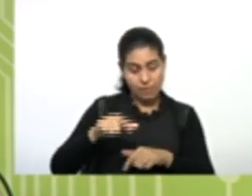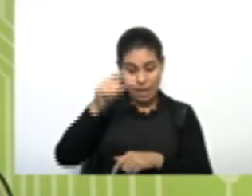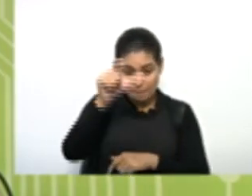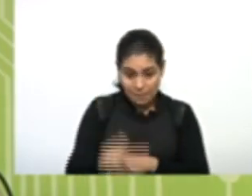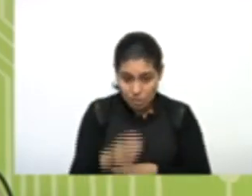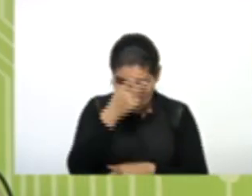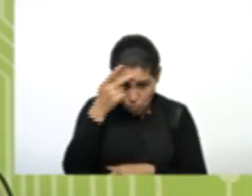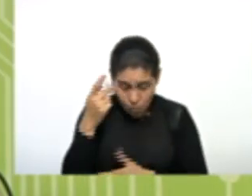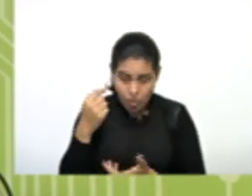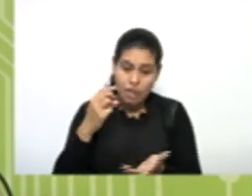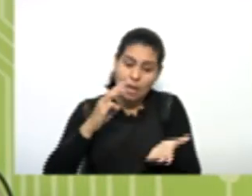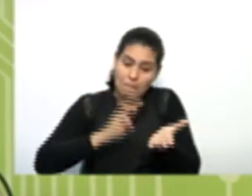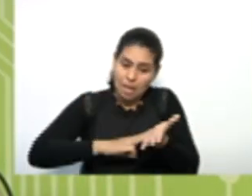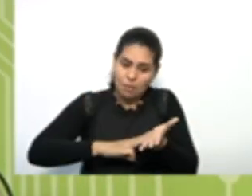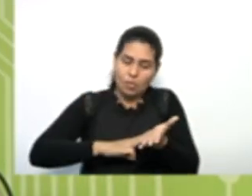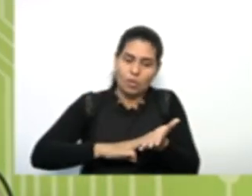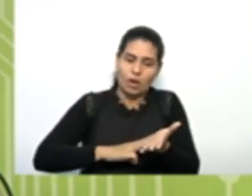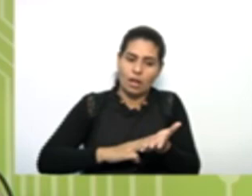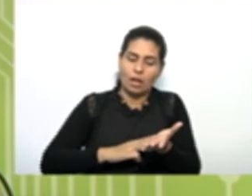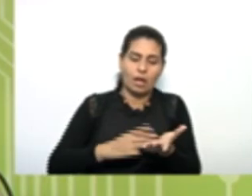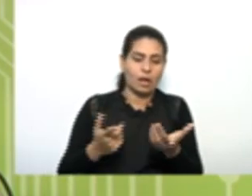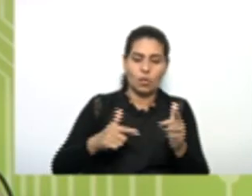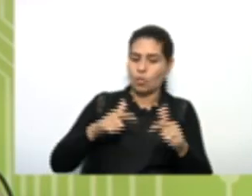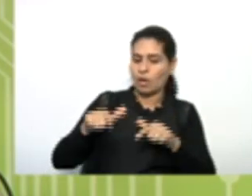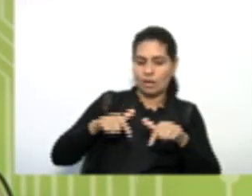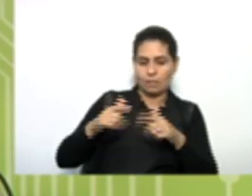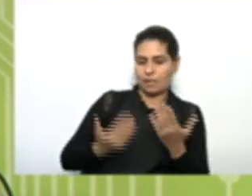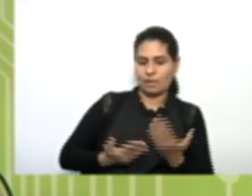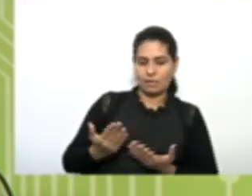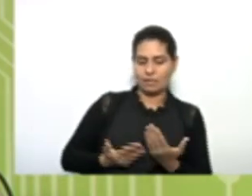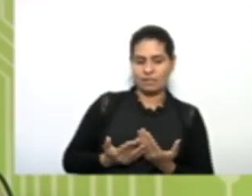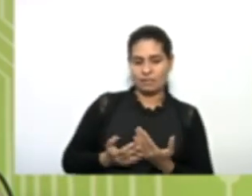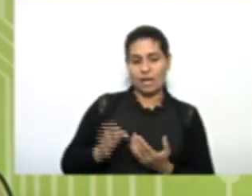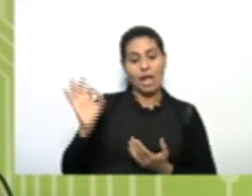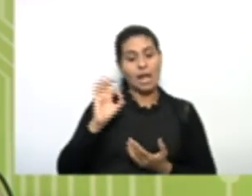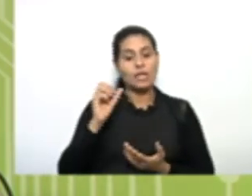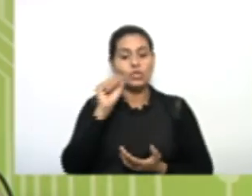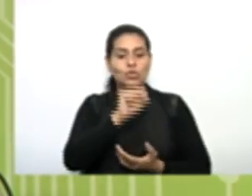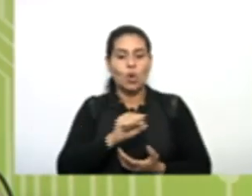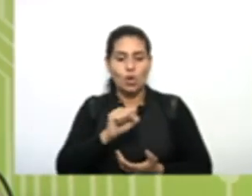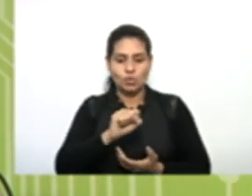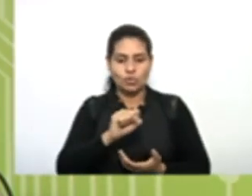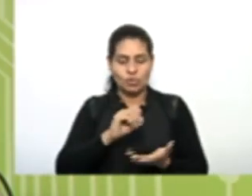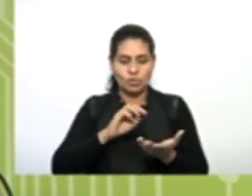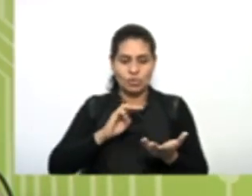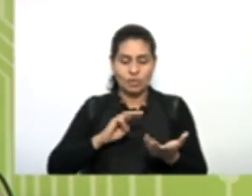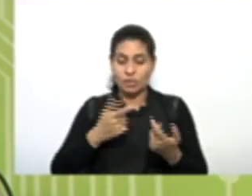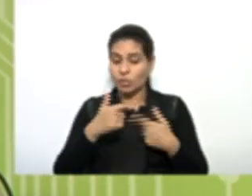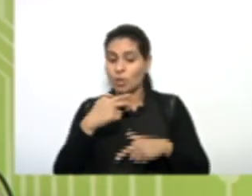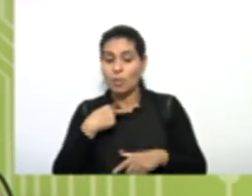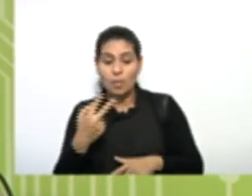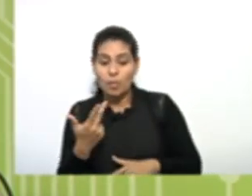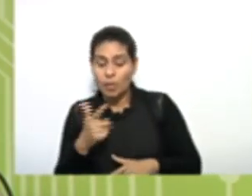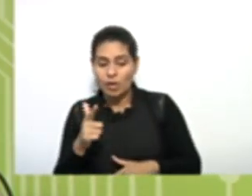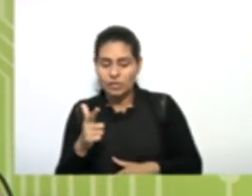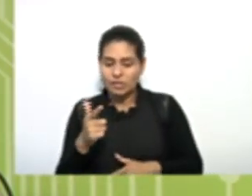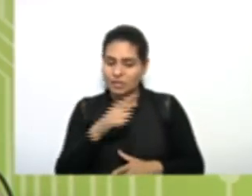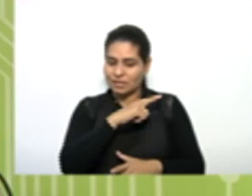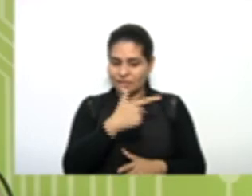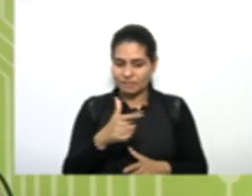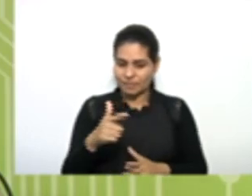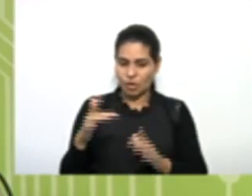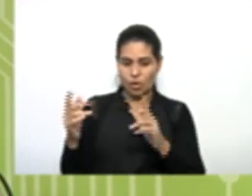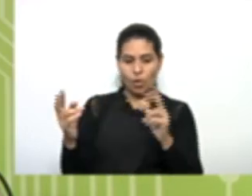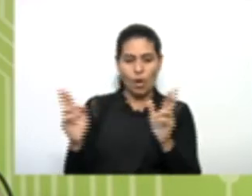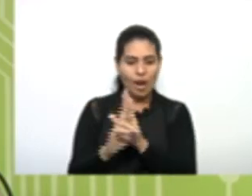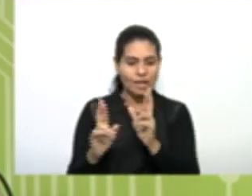aquela pessoa que se associou à cooperativa, ele não é um empregado da cooperativa. Ele é um associado. Então, como não existe essa relação de